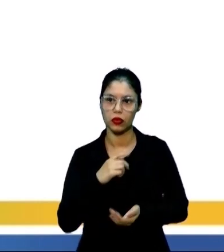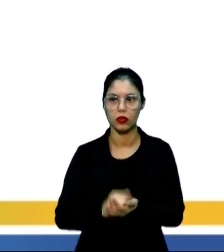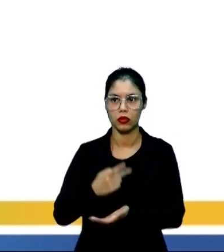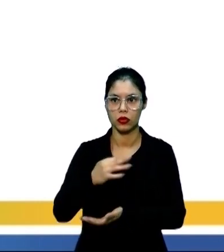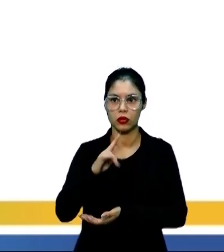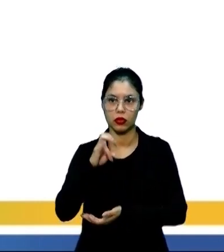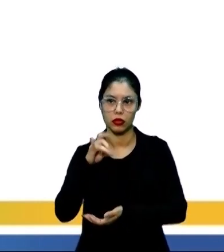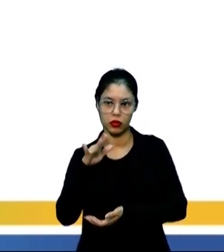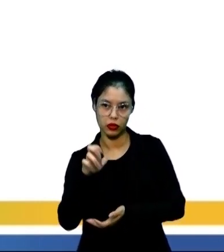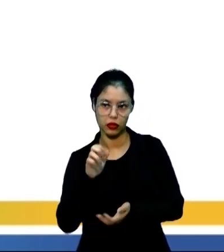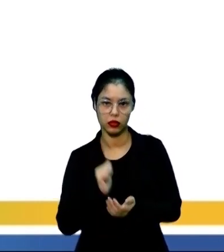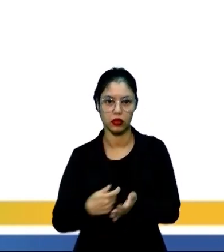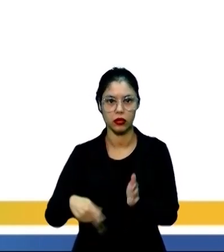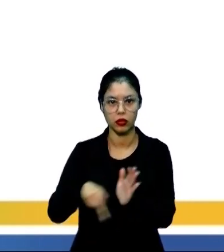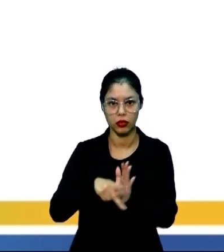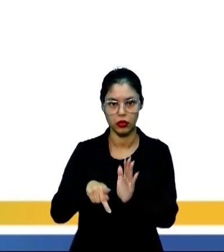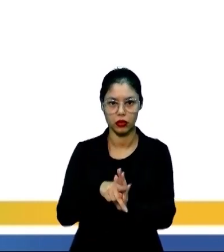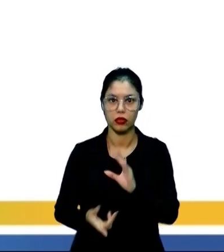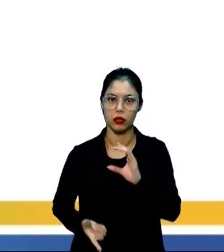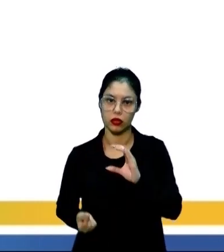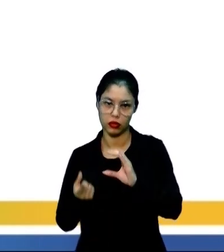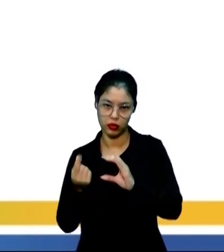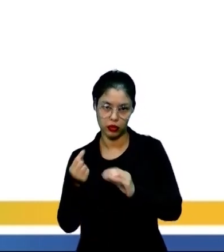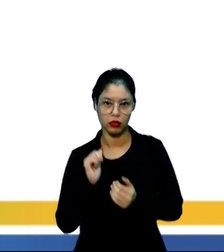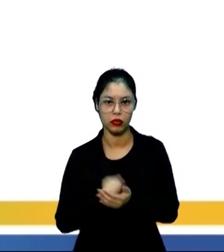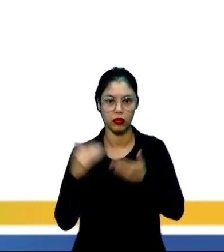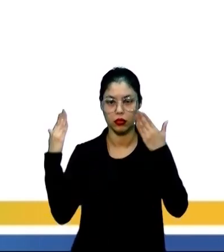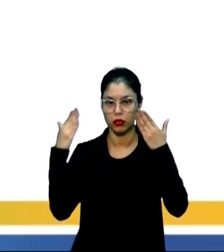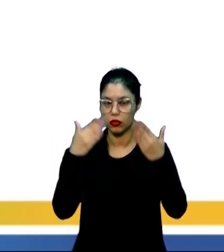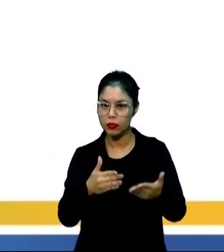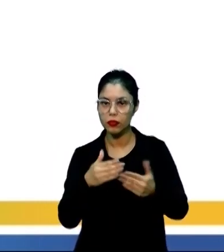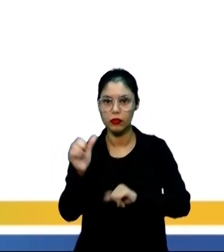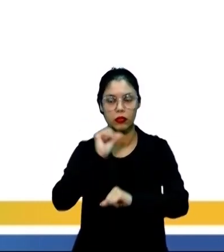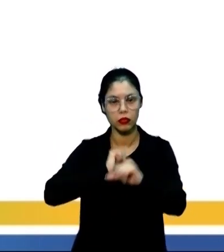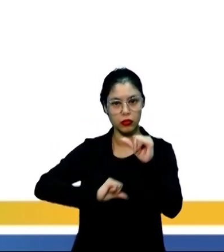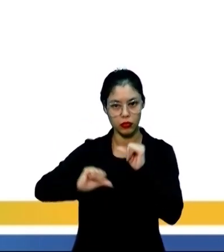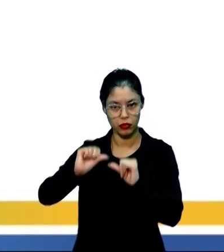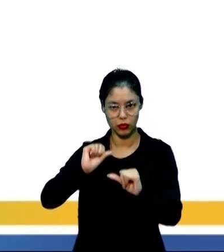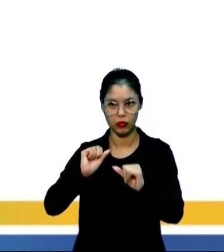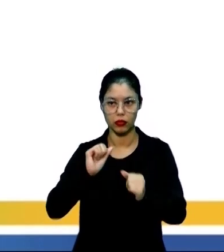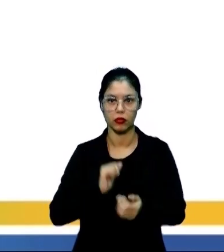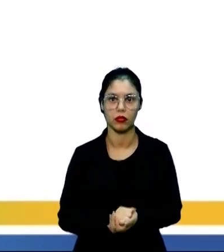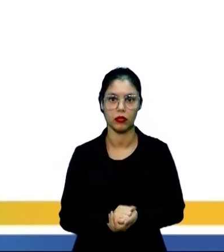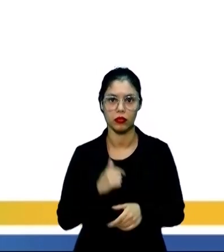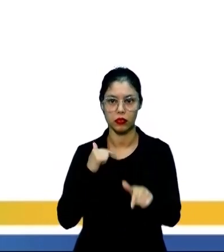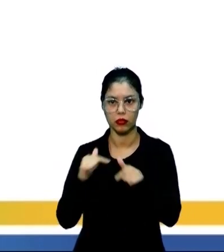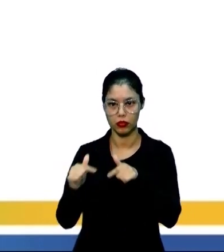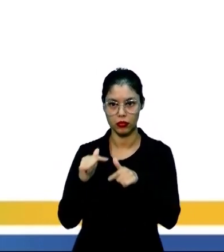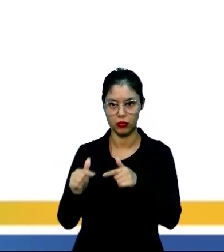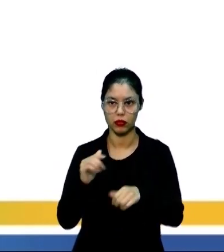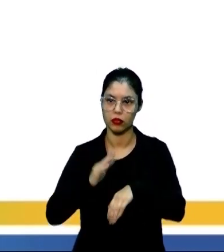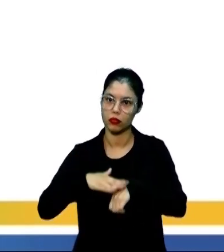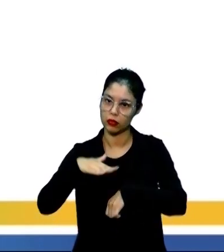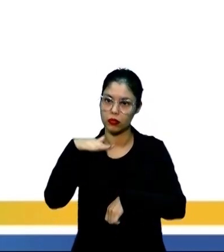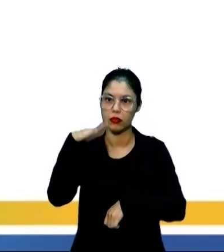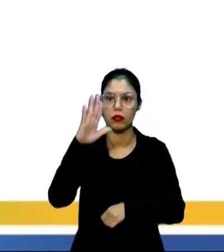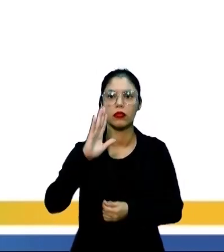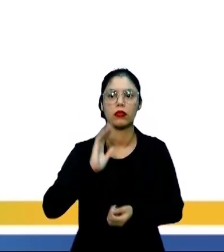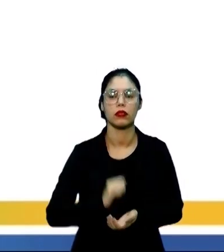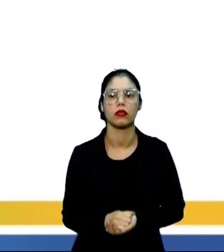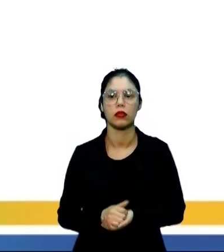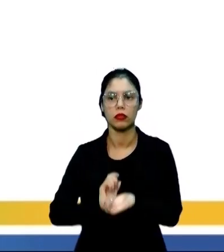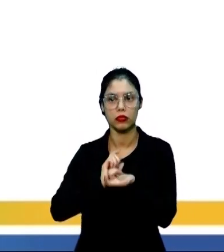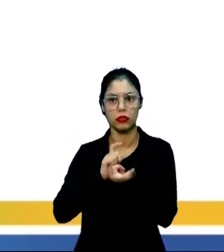dos protestantes na propriedade do capital, na direção e nos postos de trabalho